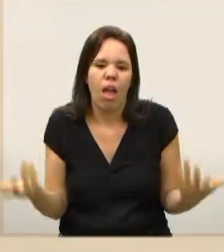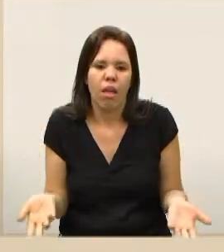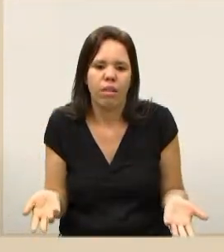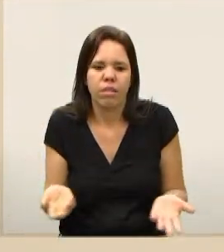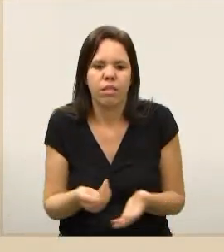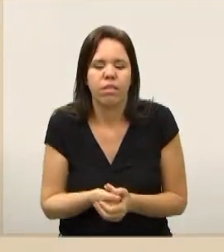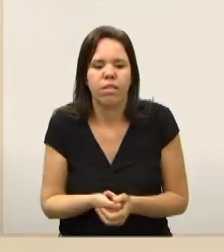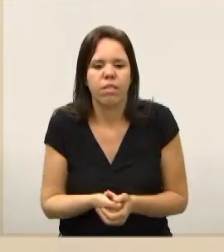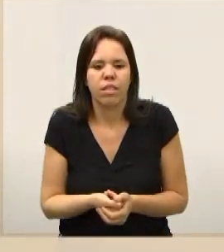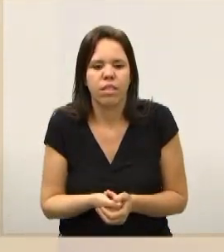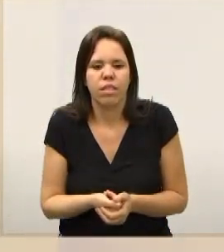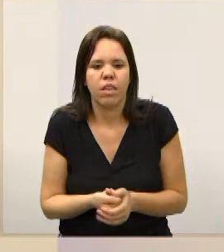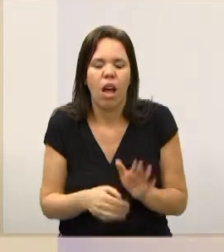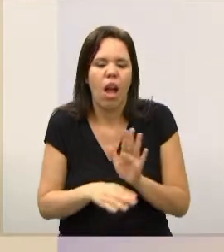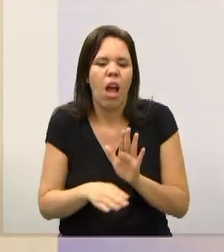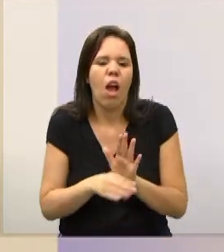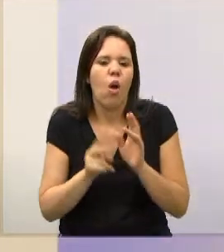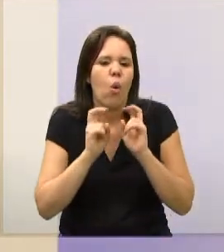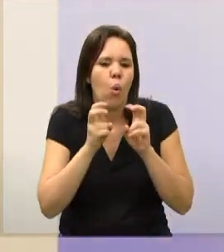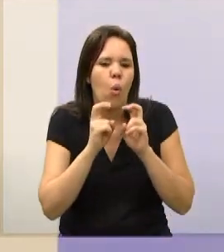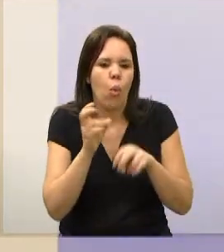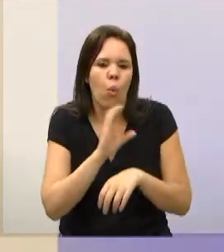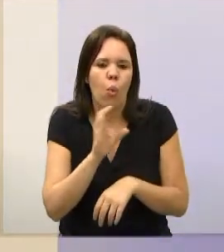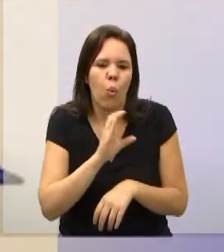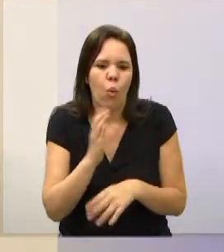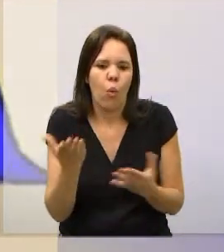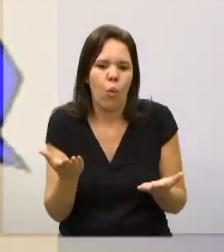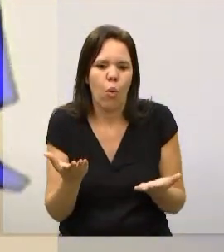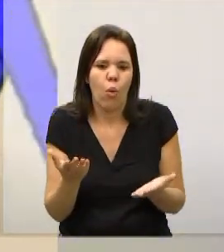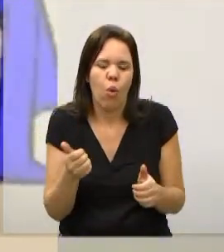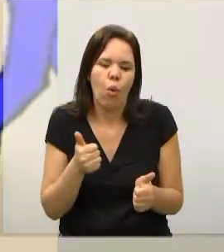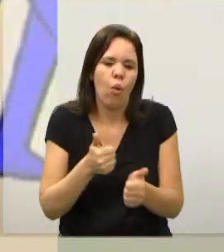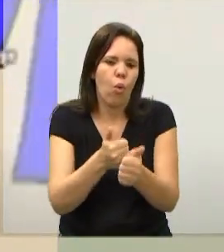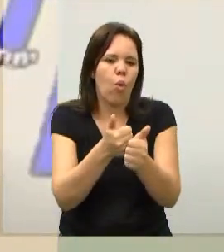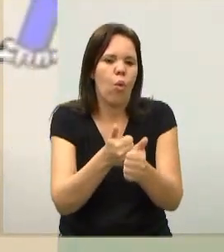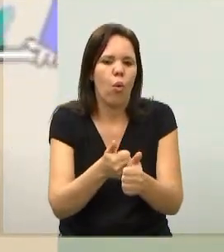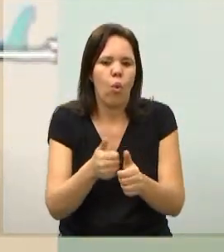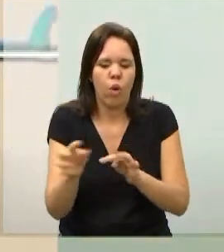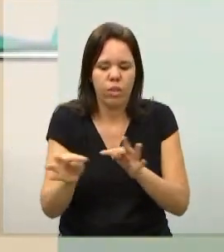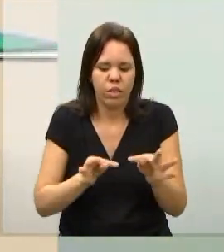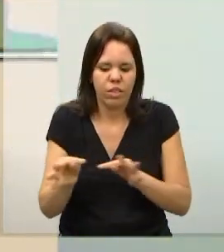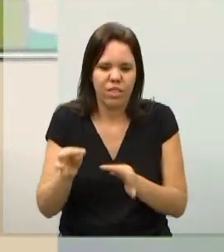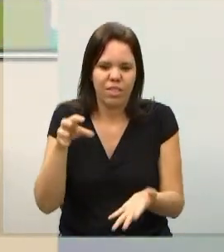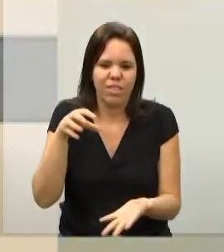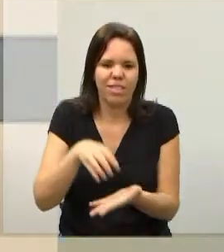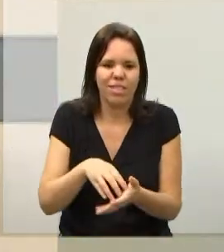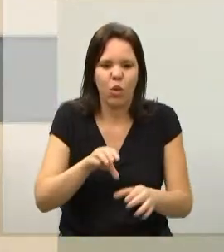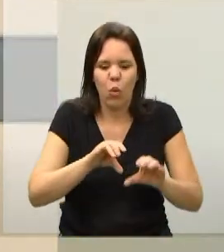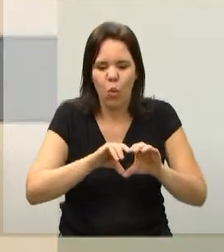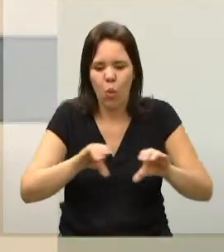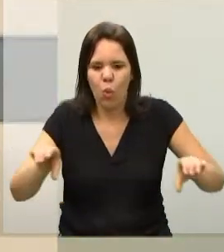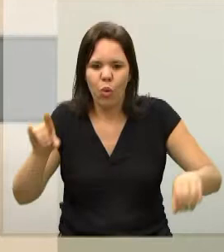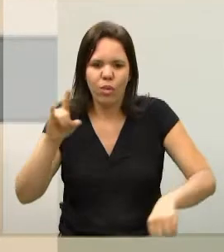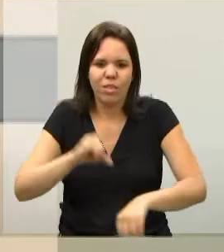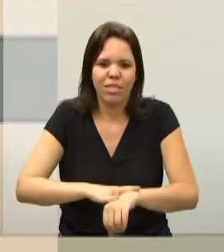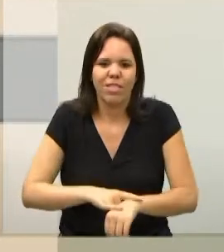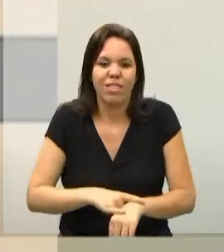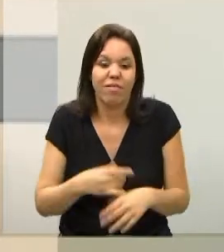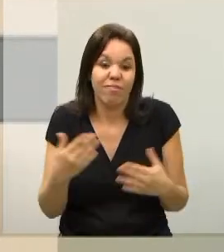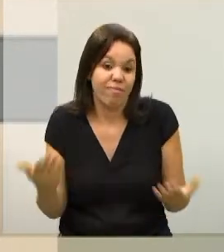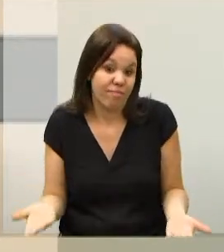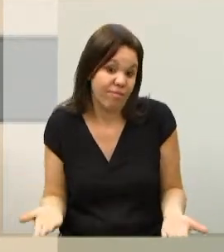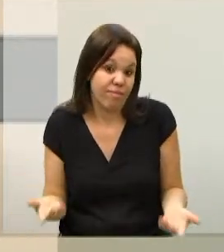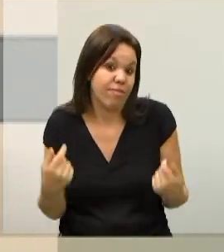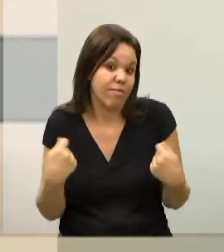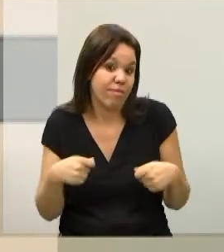Cristalina teve que ser socorrida às pressas. Foi conduzida para uma estação de tratamento de esgotos. Pois é,